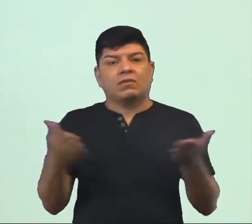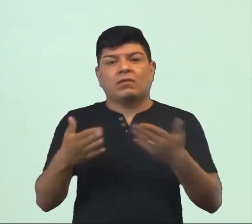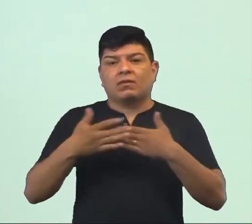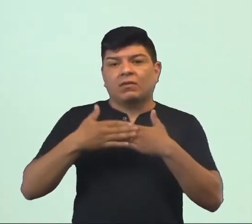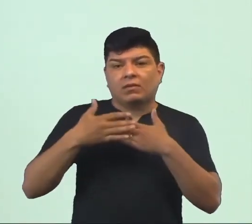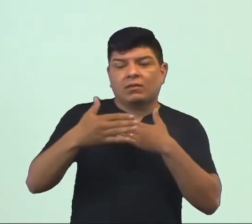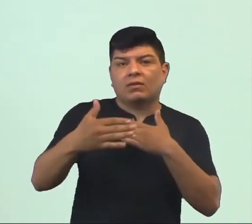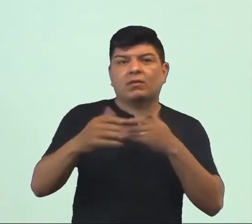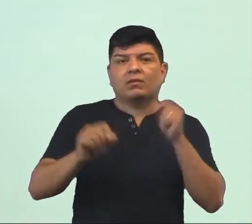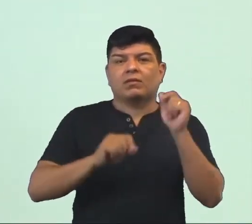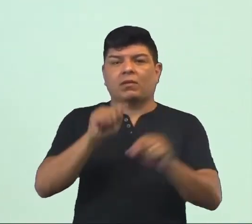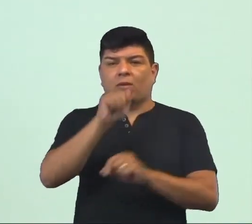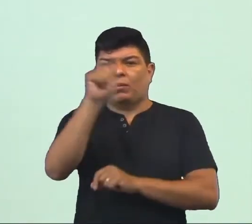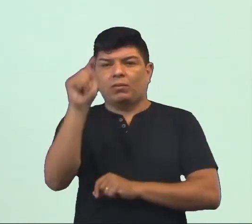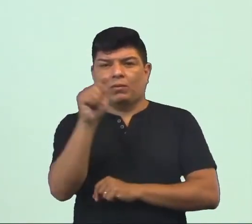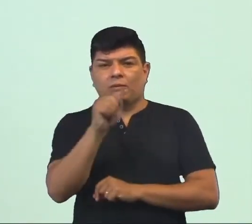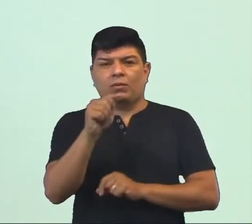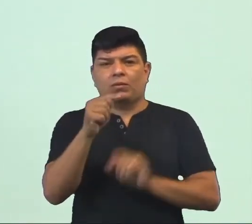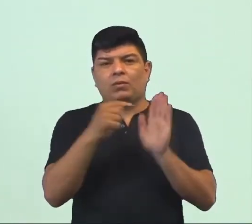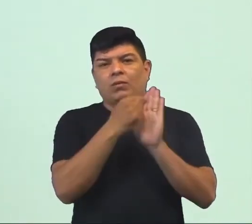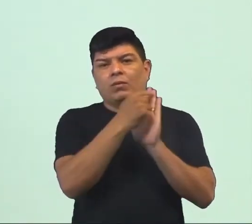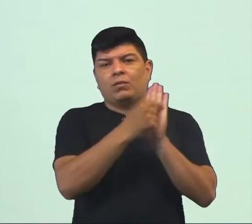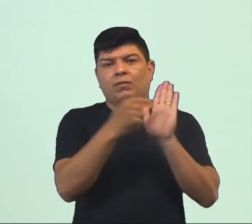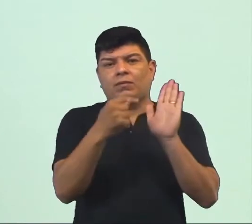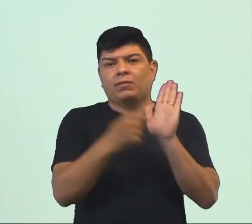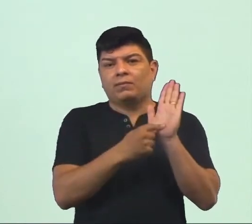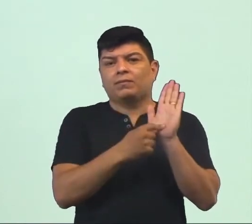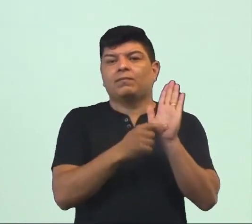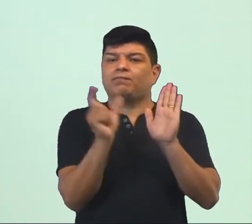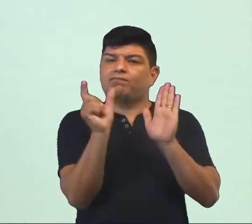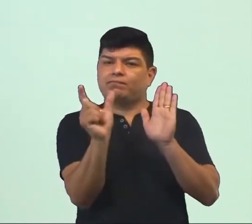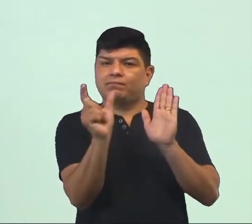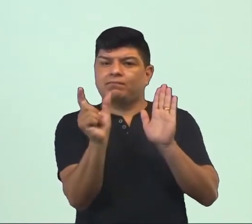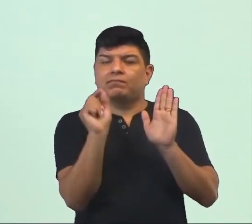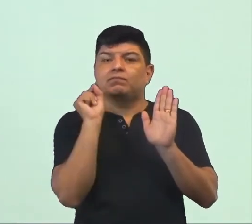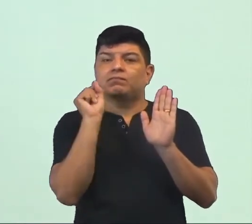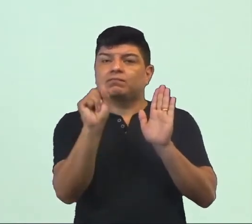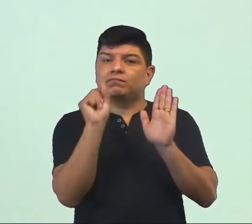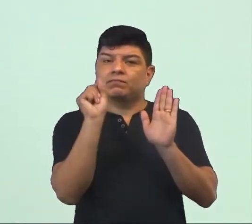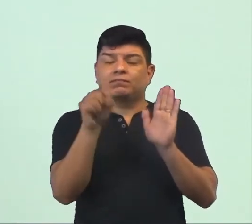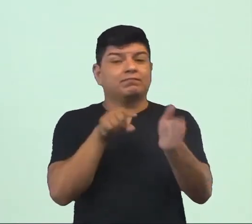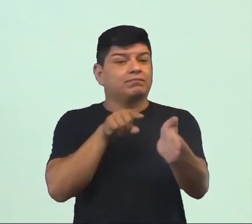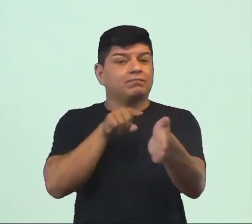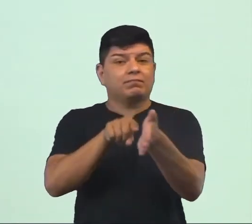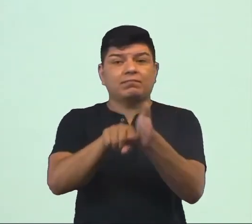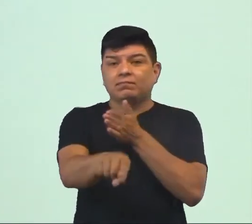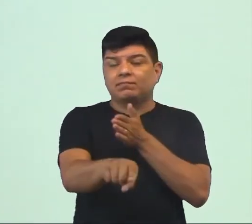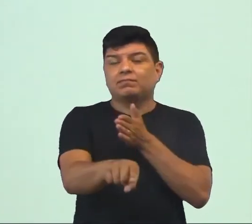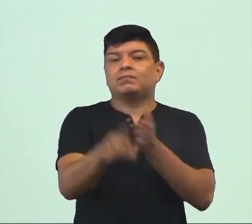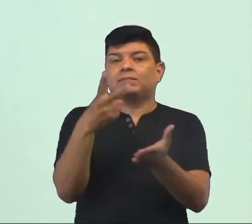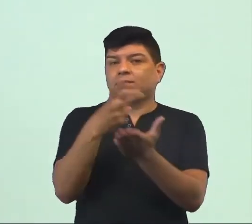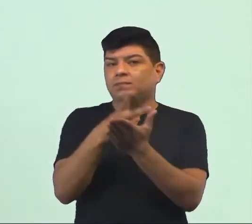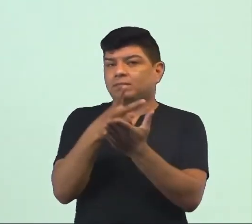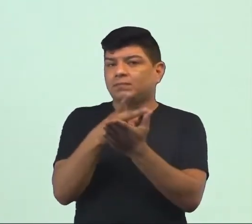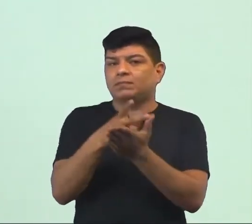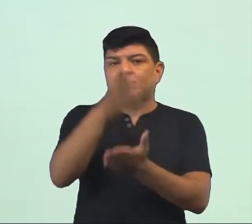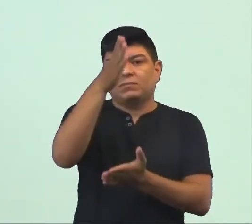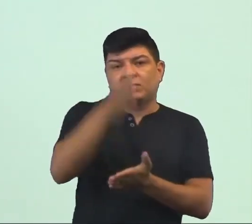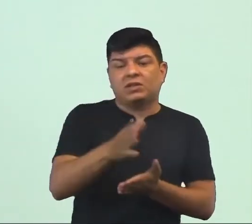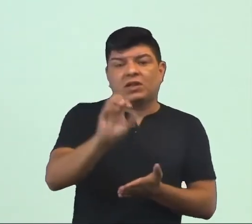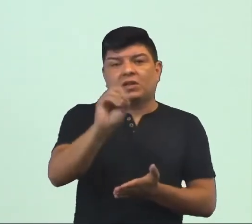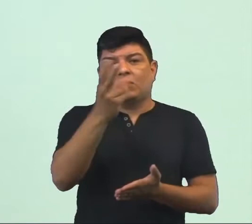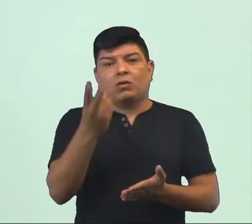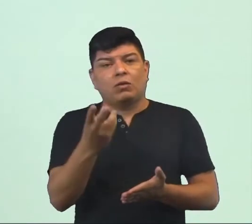partir para o interrogativo, que como a própria palavra já menciona, galerinha, se refere ao quê? A perguntas, né? Perguntas diretas